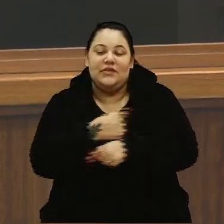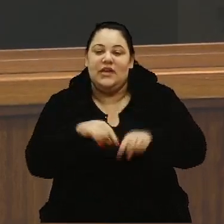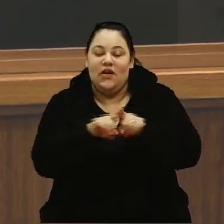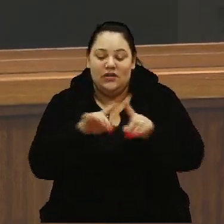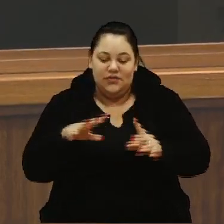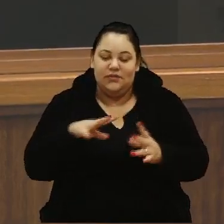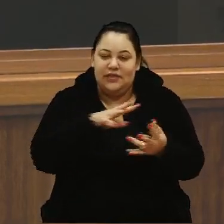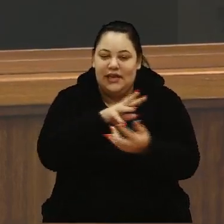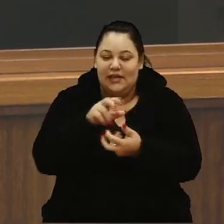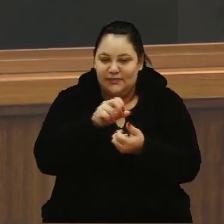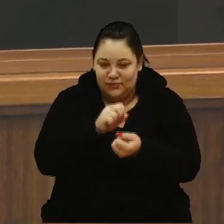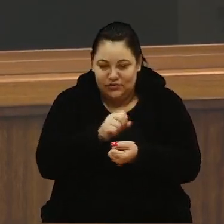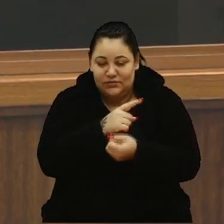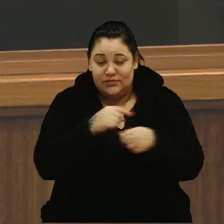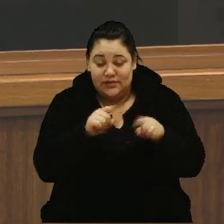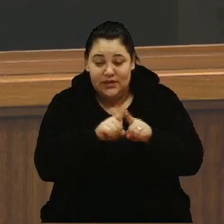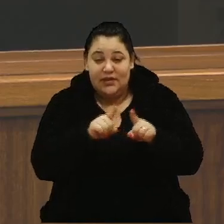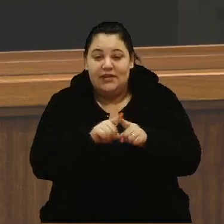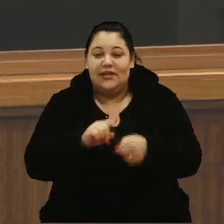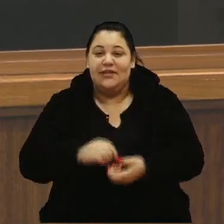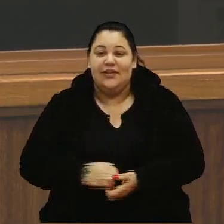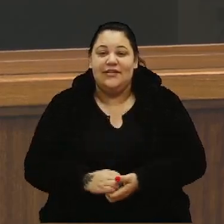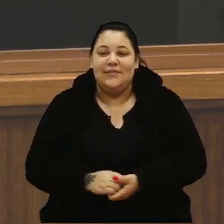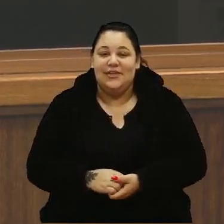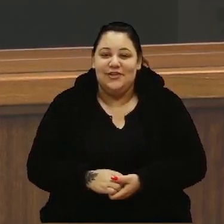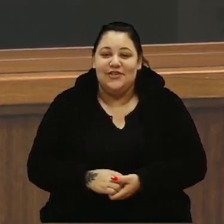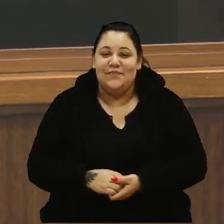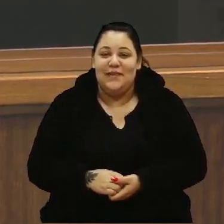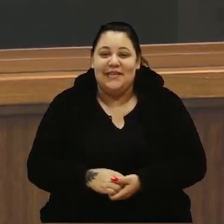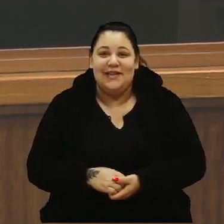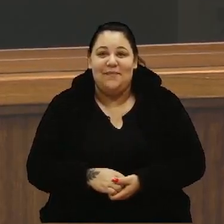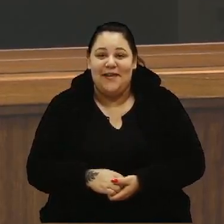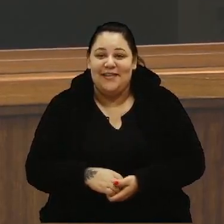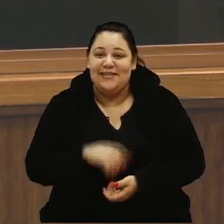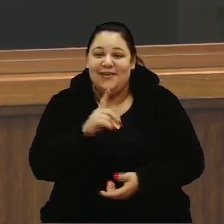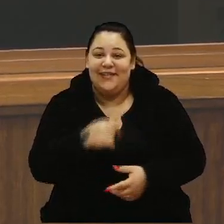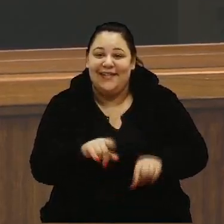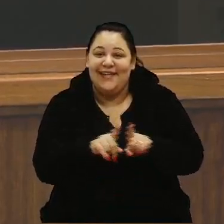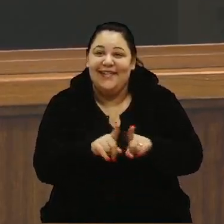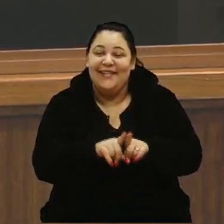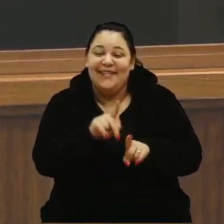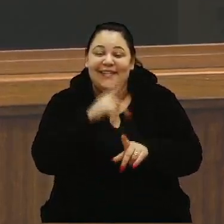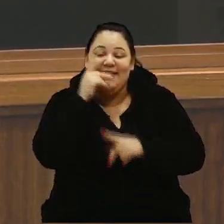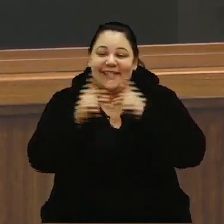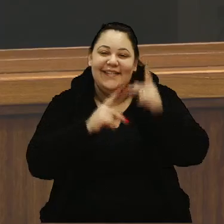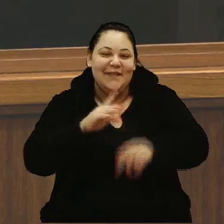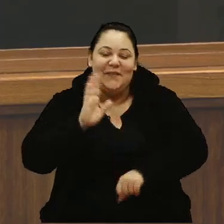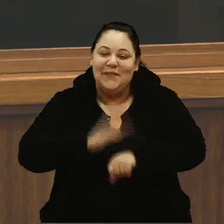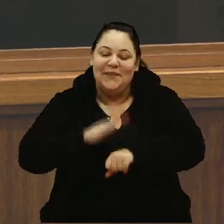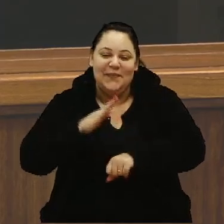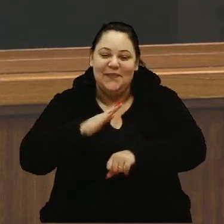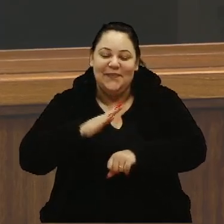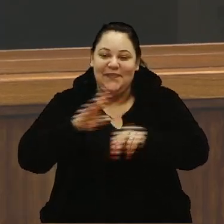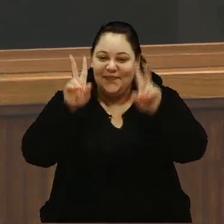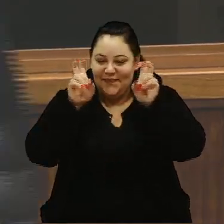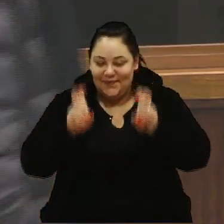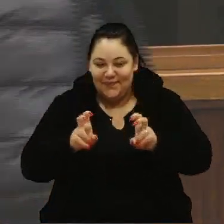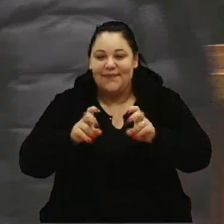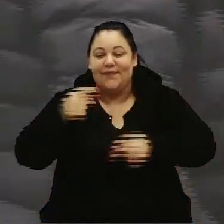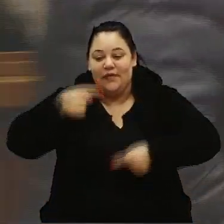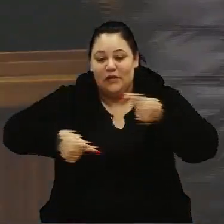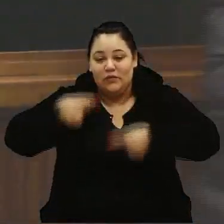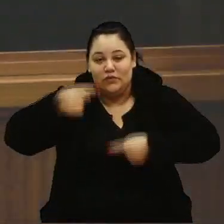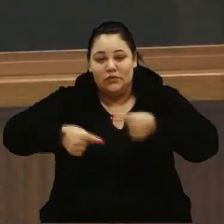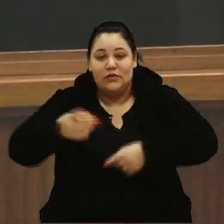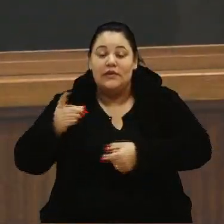eu tive a honra, né, de conversar aqui, acho que foi o ano passado ainda, sobre a importância de nós fazermos